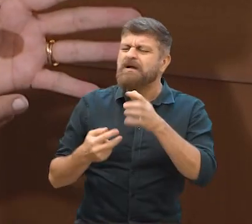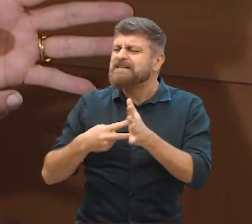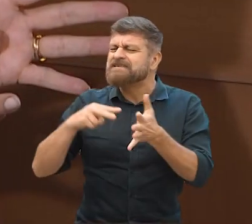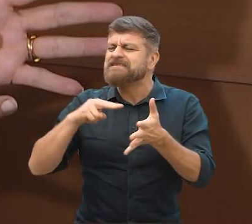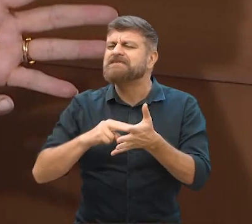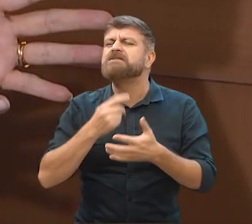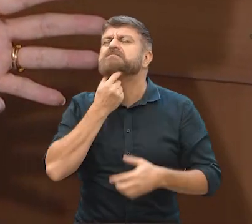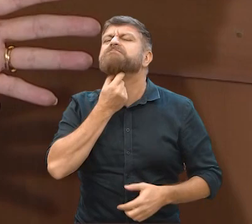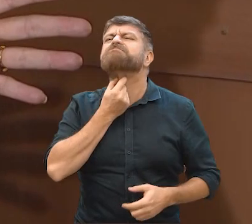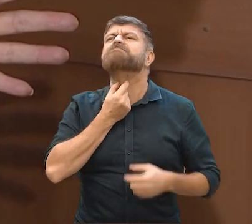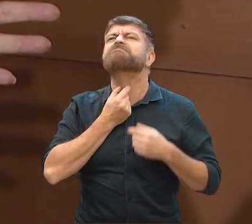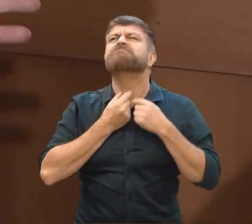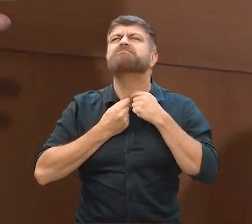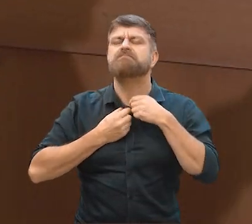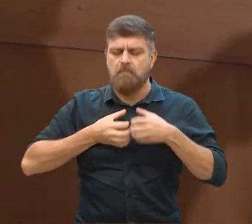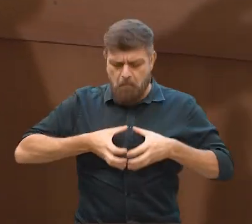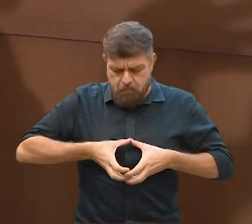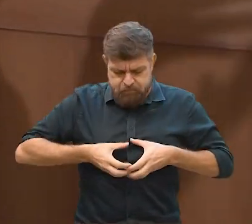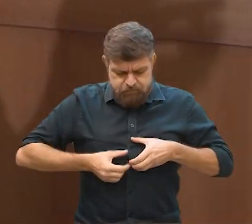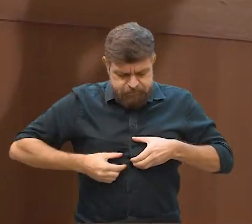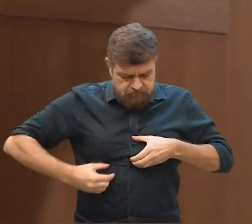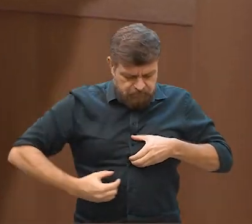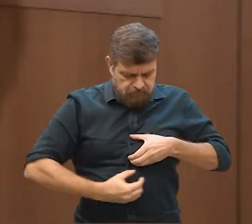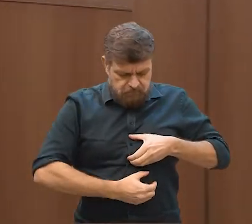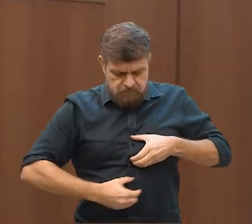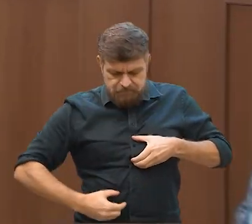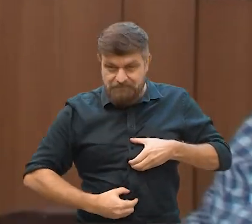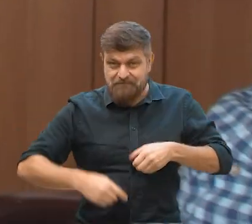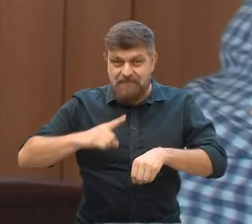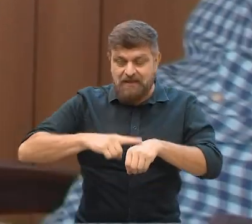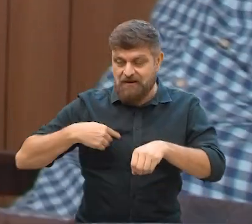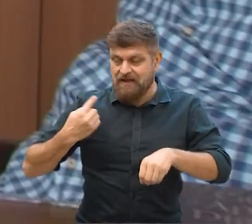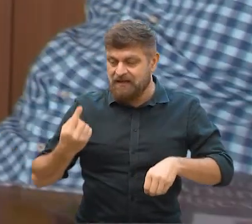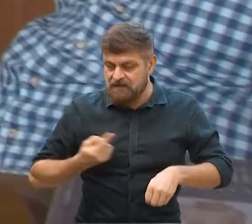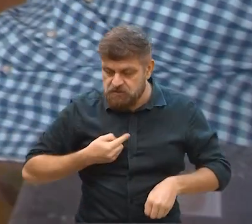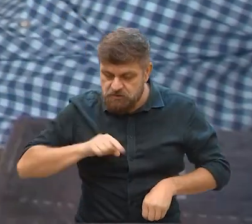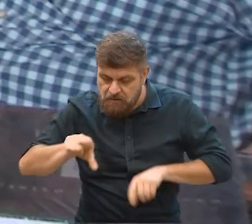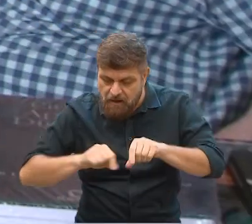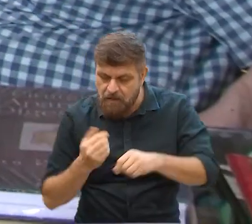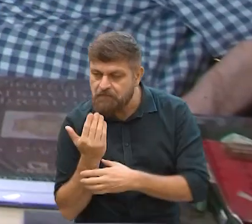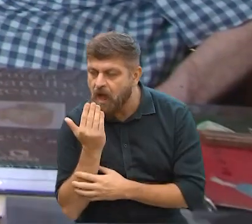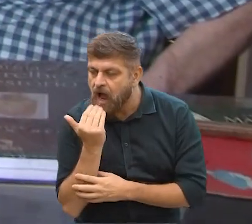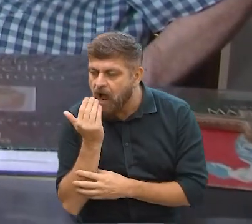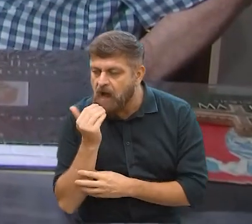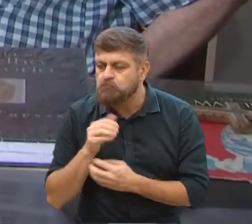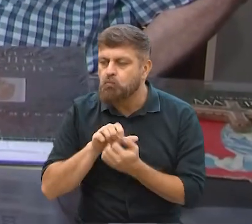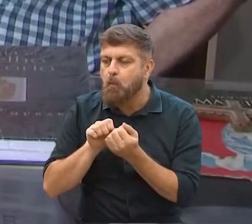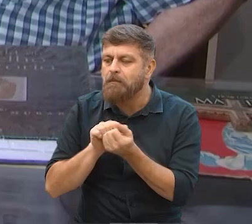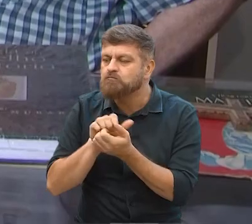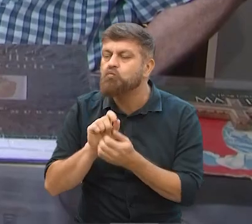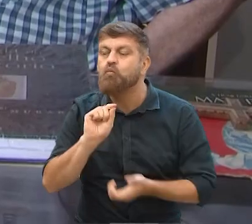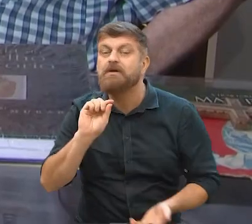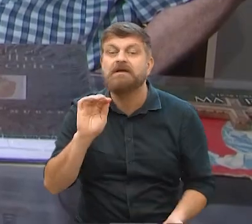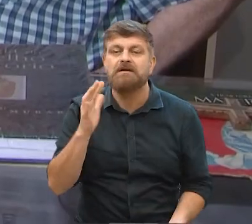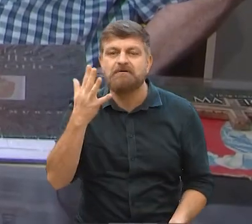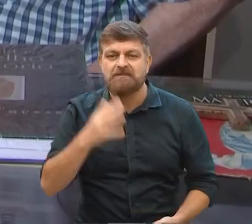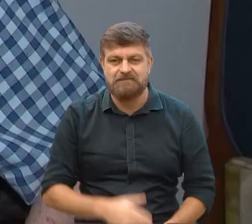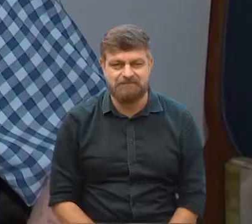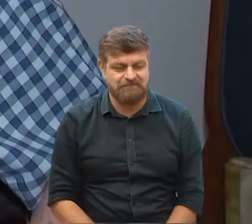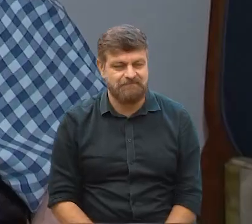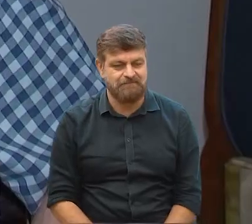é esse aparelho digestório. A partir do momento que colocamos o alimento na boca, doutor, o que